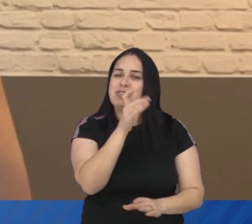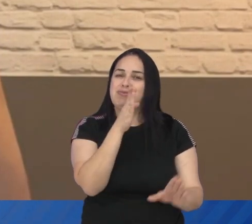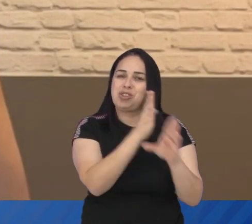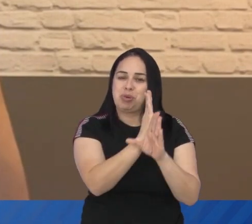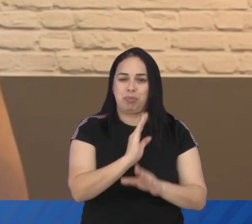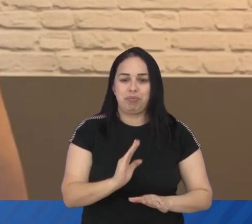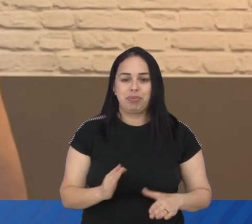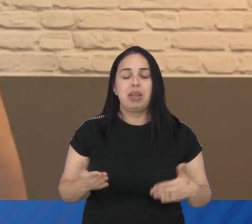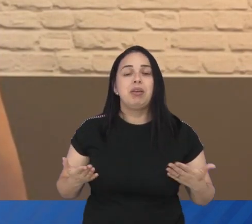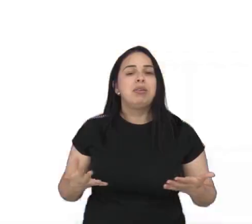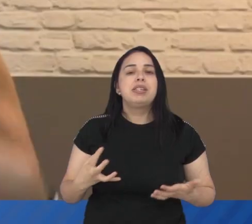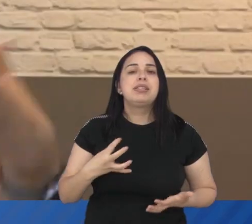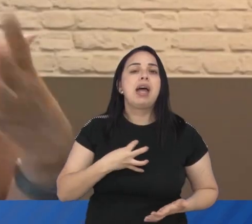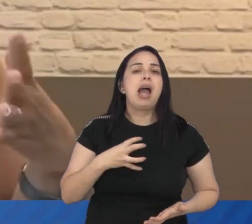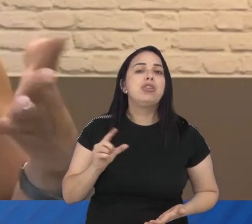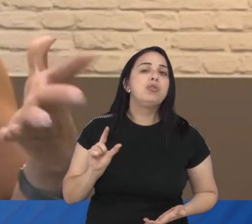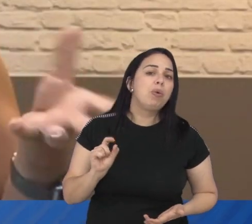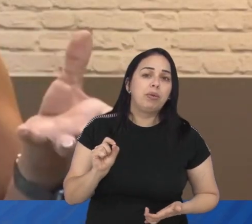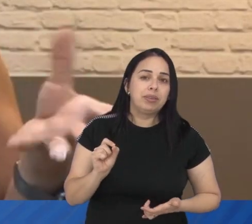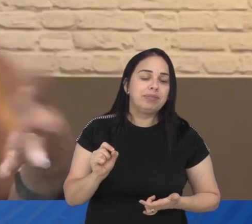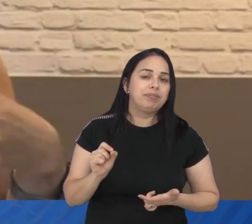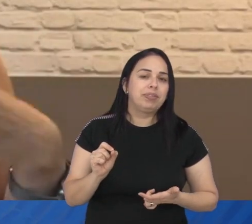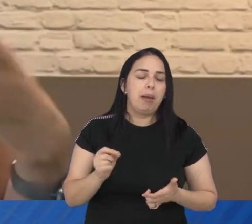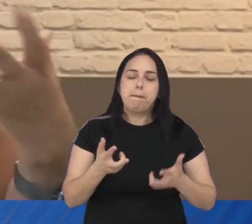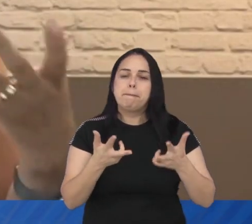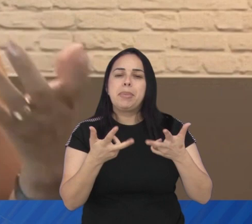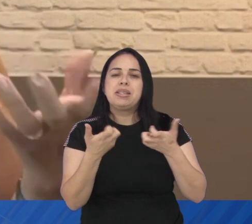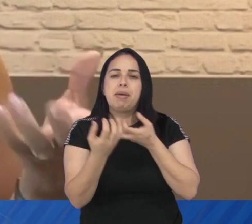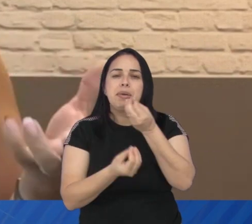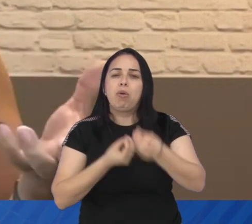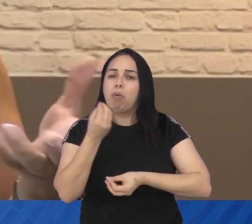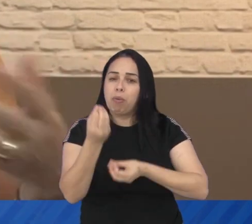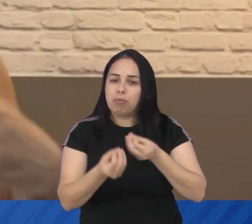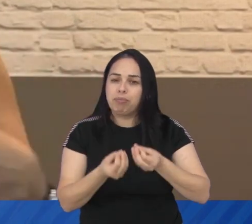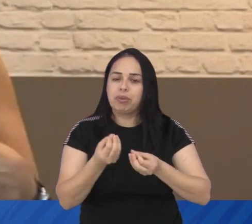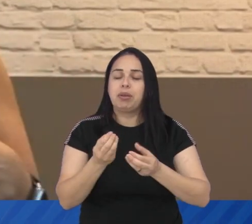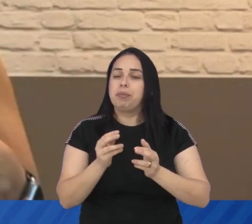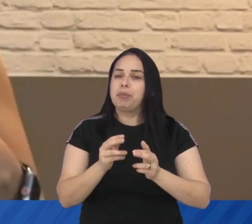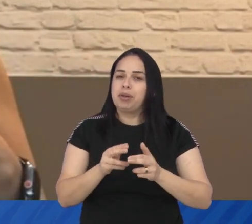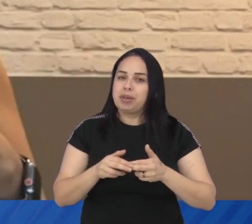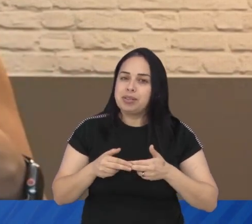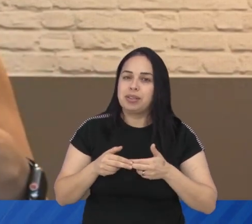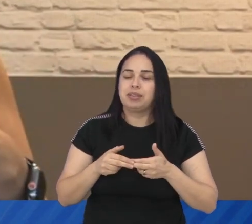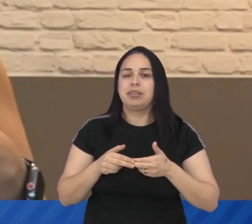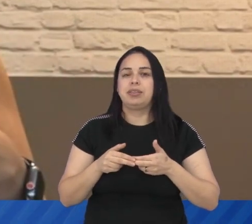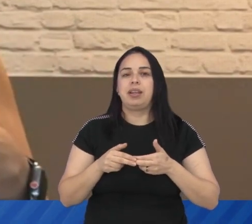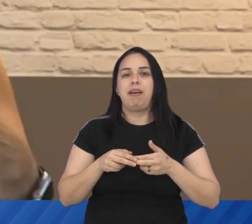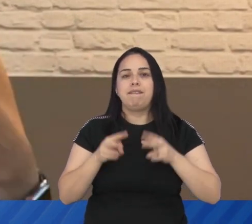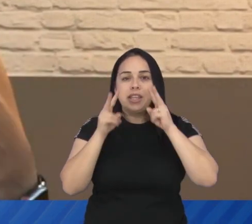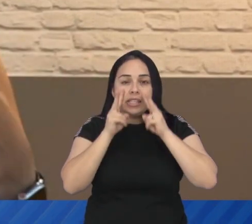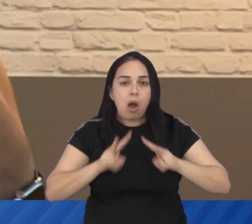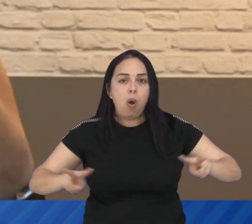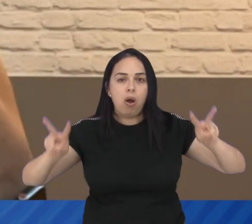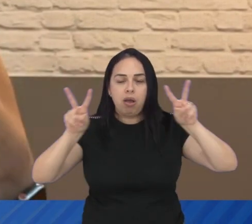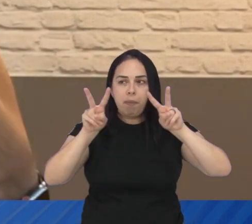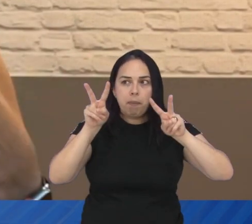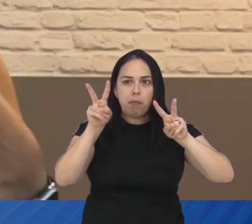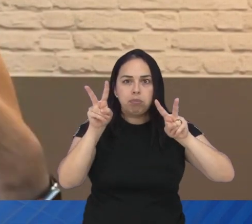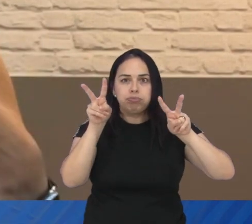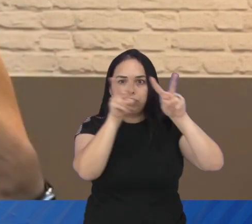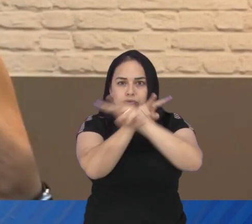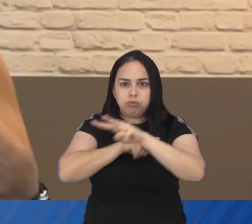dificuldade que se tem no diagnóstico. Quais sintomas, né? Quais sinais poderiam ser? Então, a gente pode falar sobre alterações na